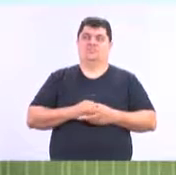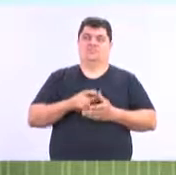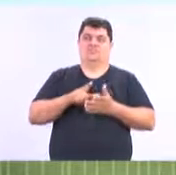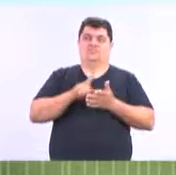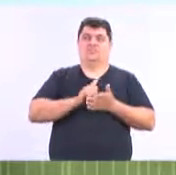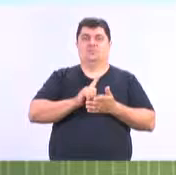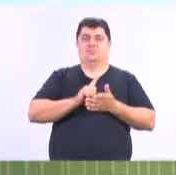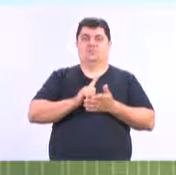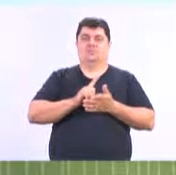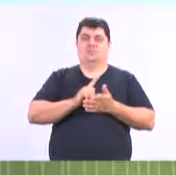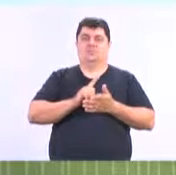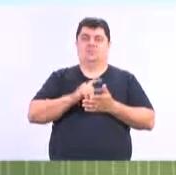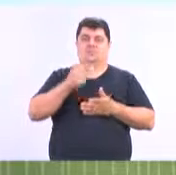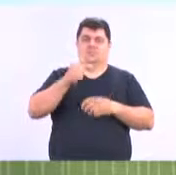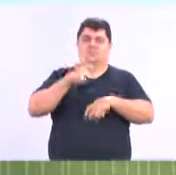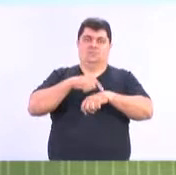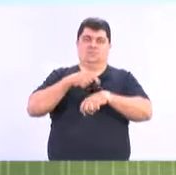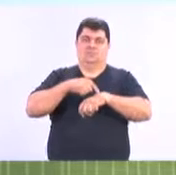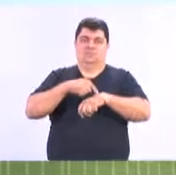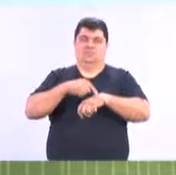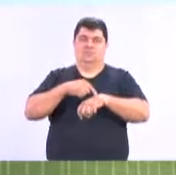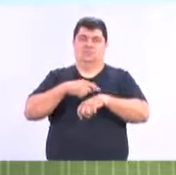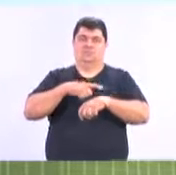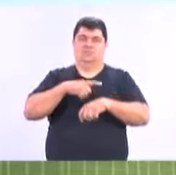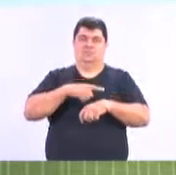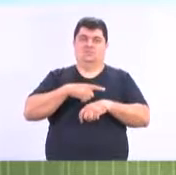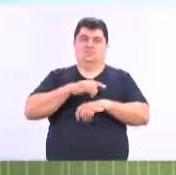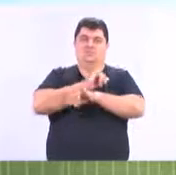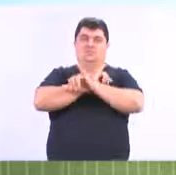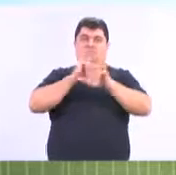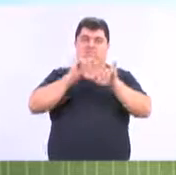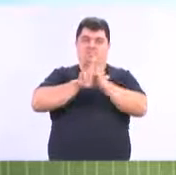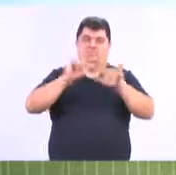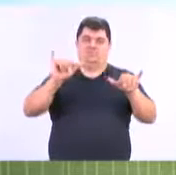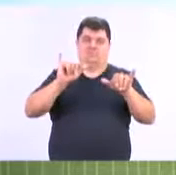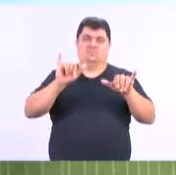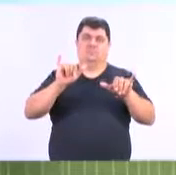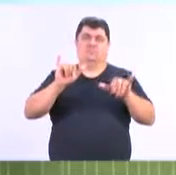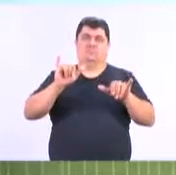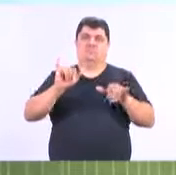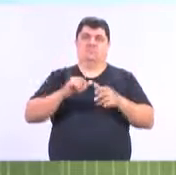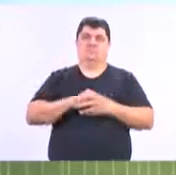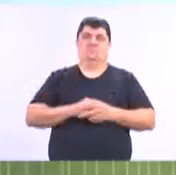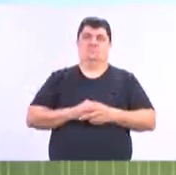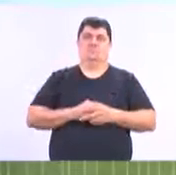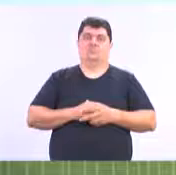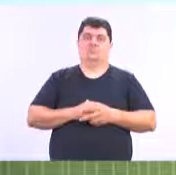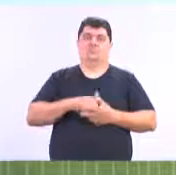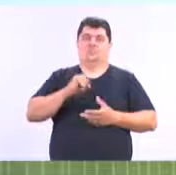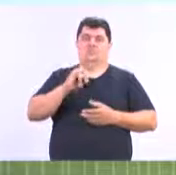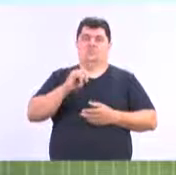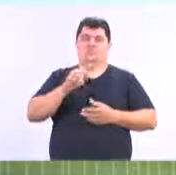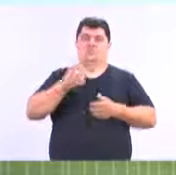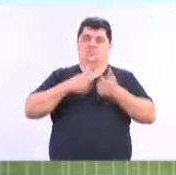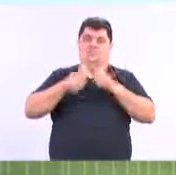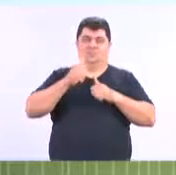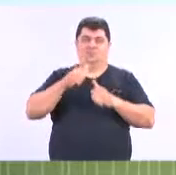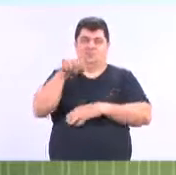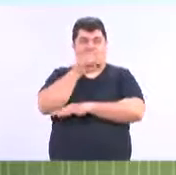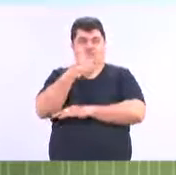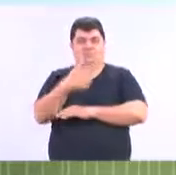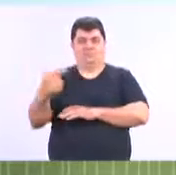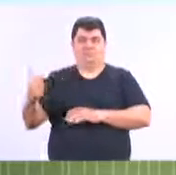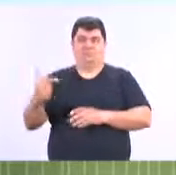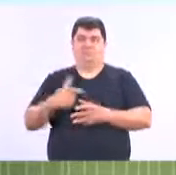Quem chegou 7 horas viu que teve um comunicado sobre isso, e o menino comentava assim, né? Se beber, não dirija, né?